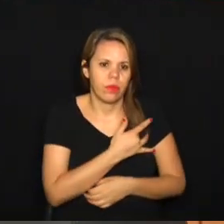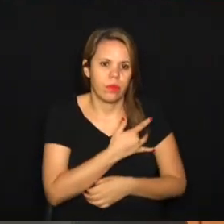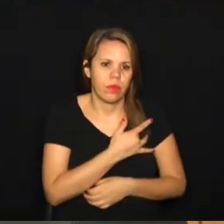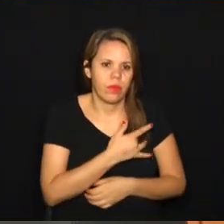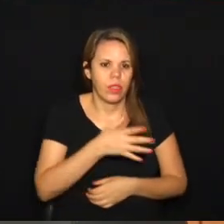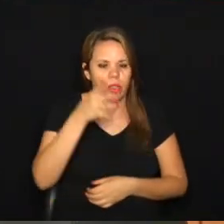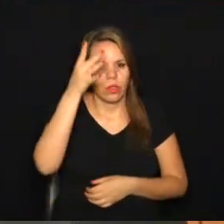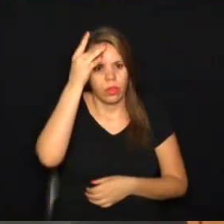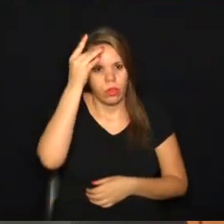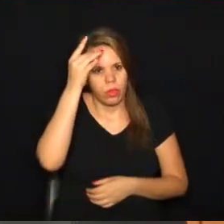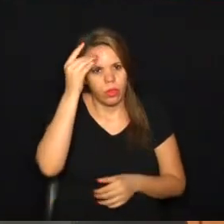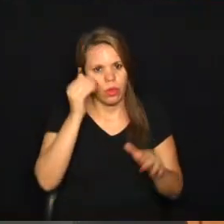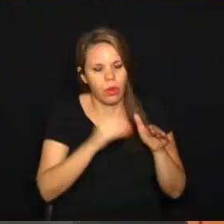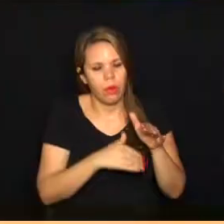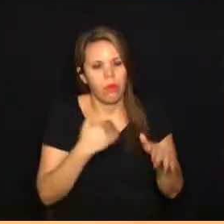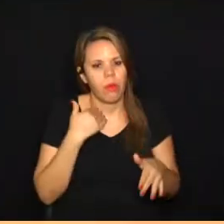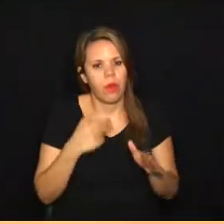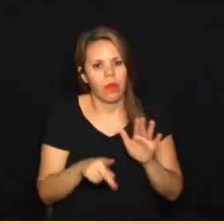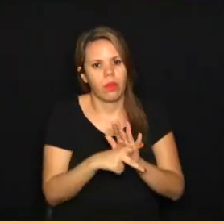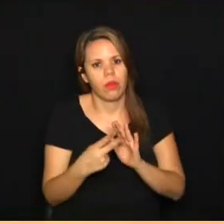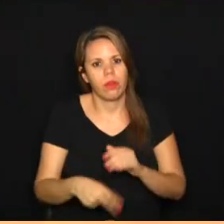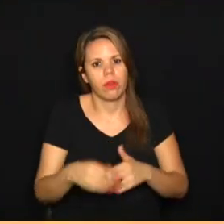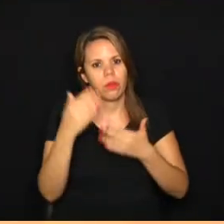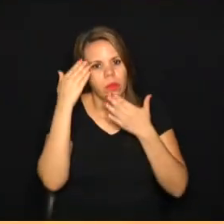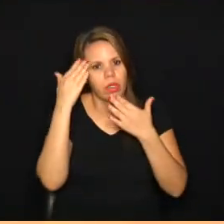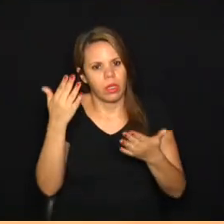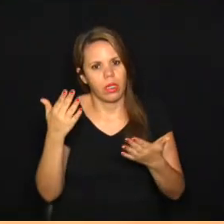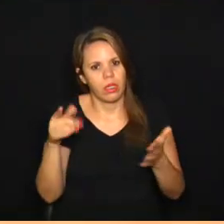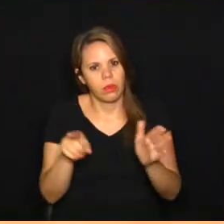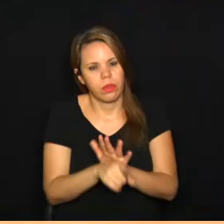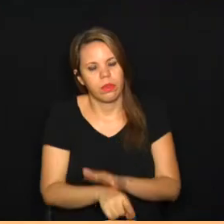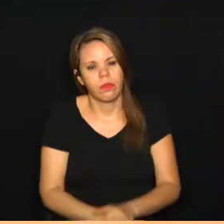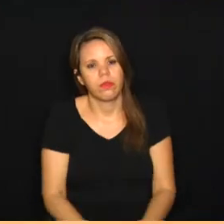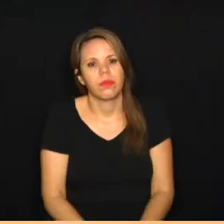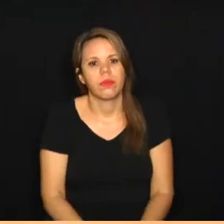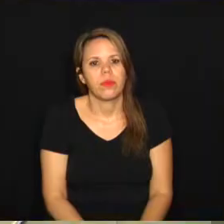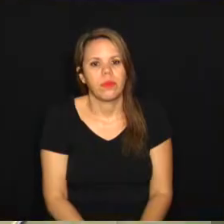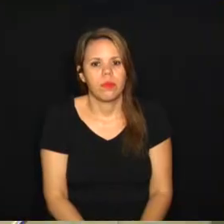Tesouro. Obrigado. Estou satisfeito, presidente.